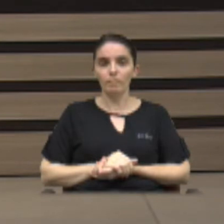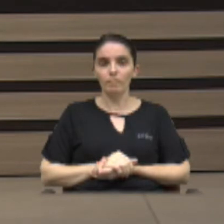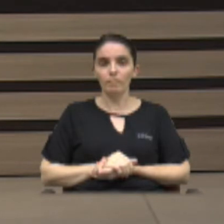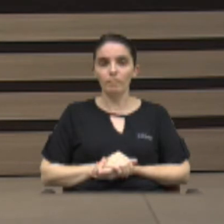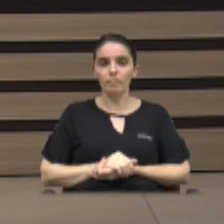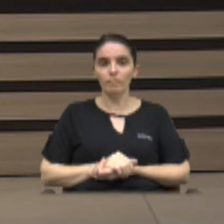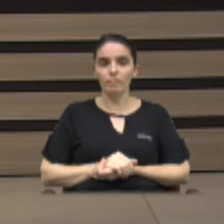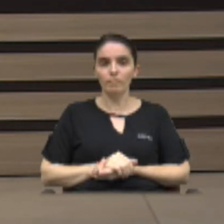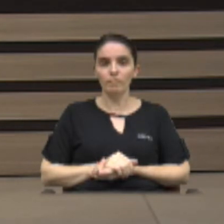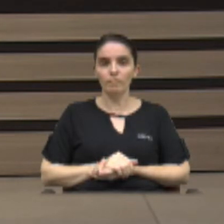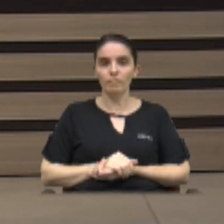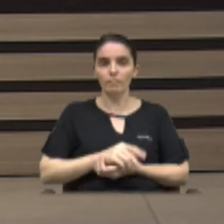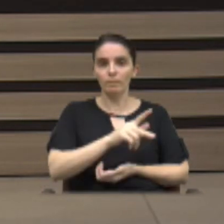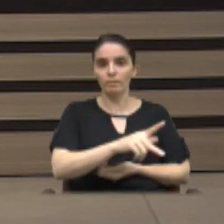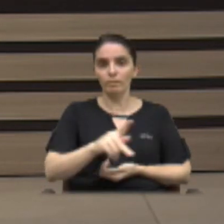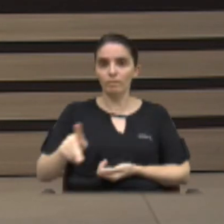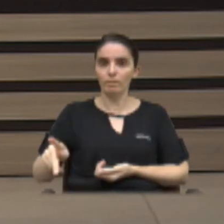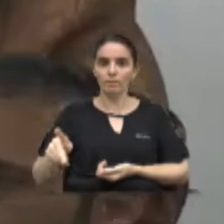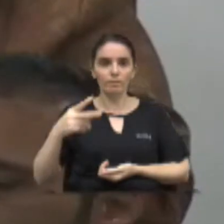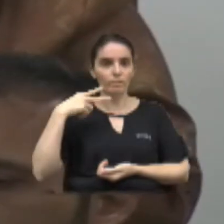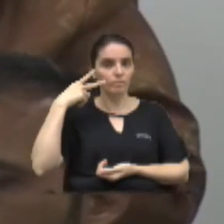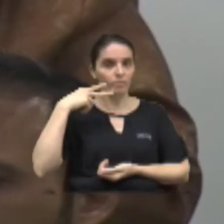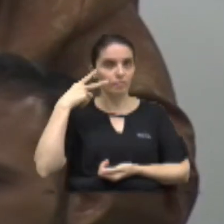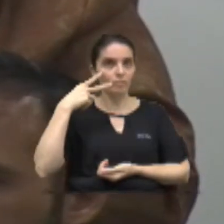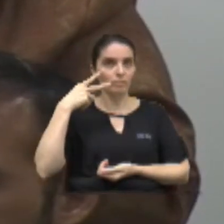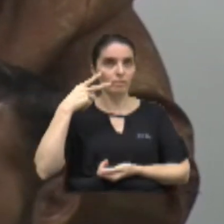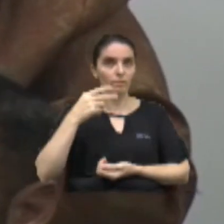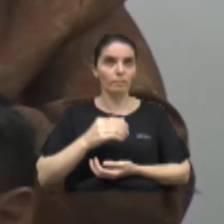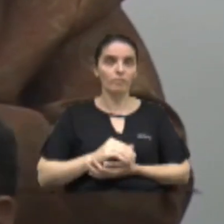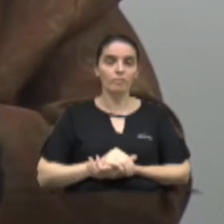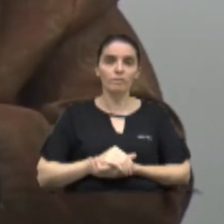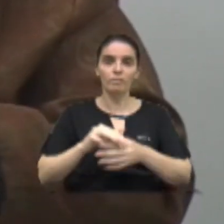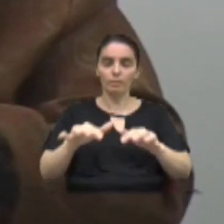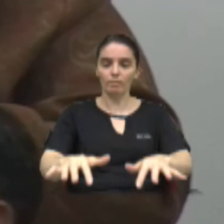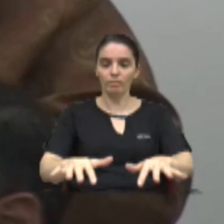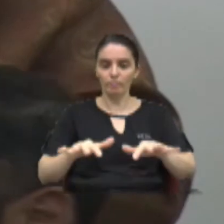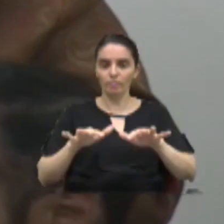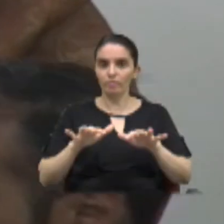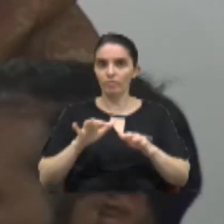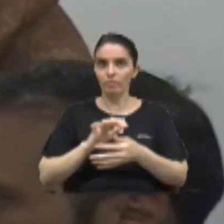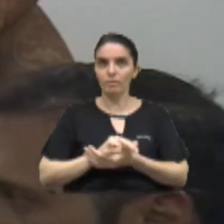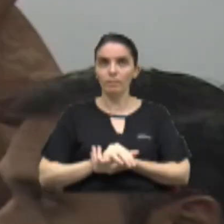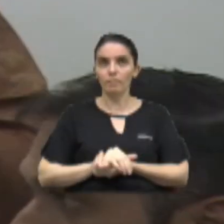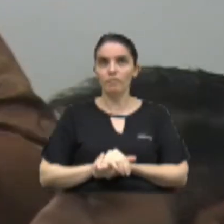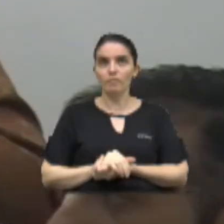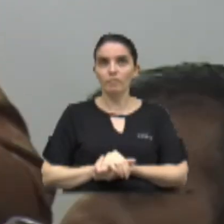Senhor presidente, nobres pares, plateia ainda presente aqui no plenário.